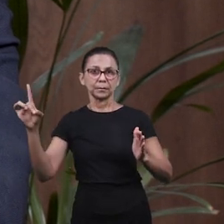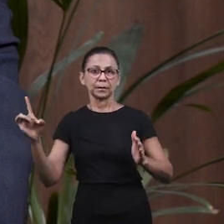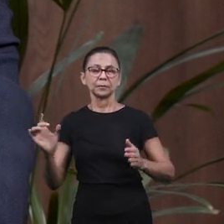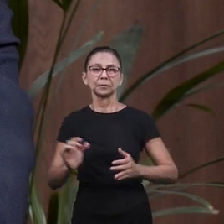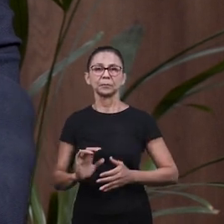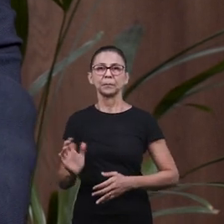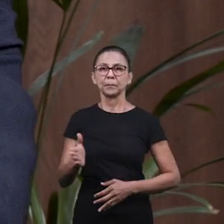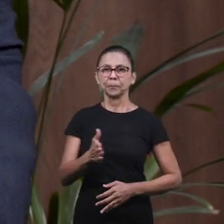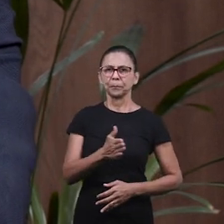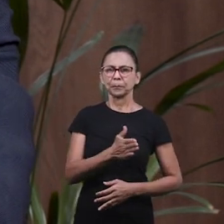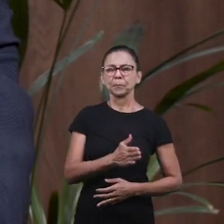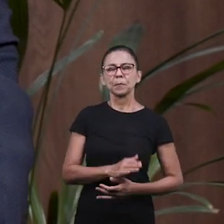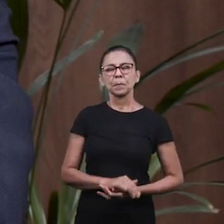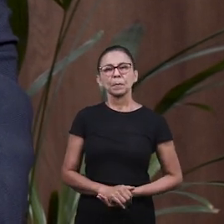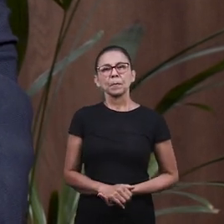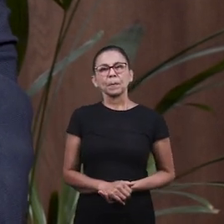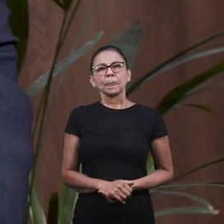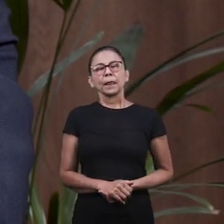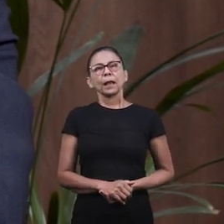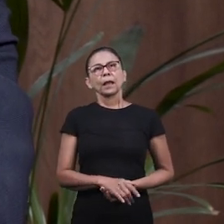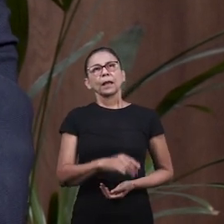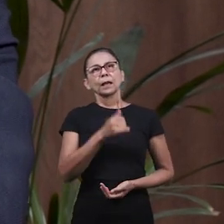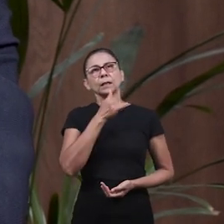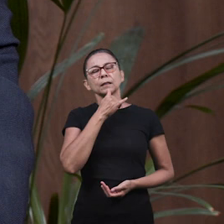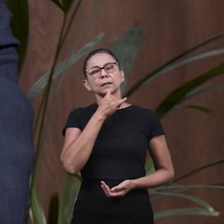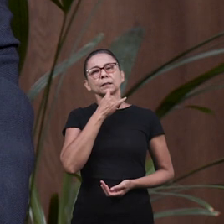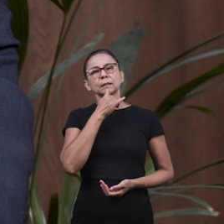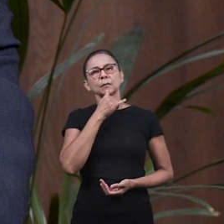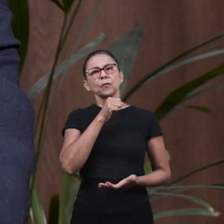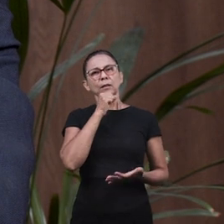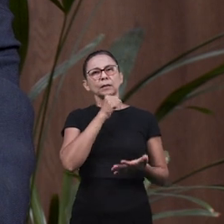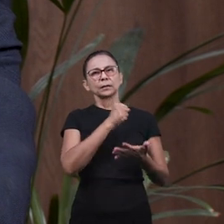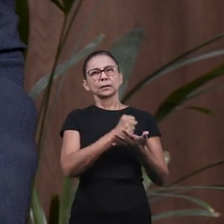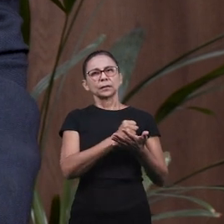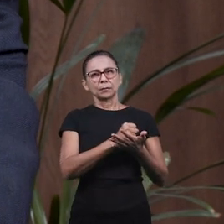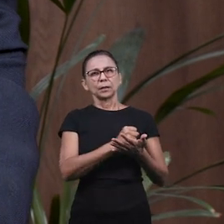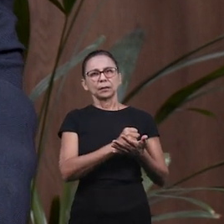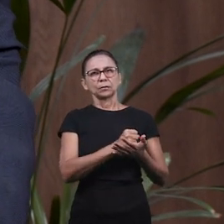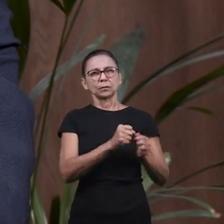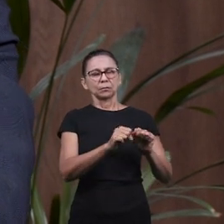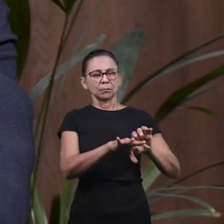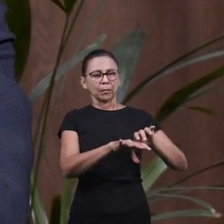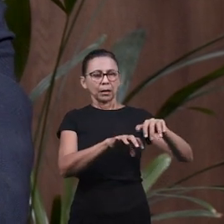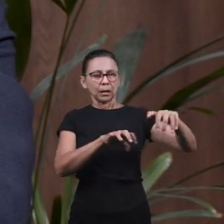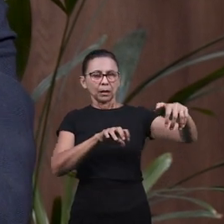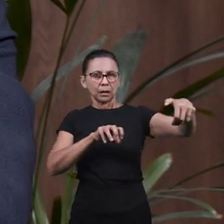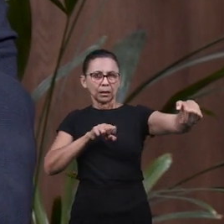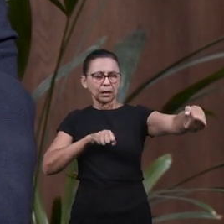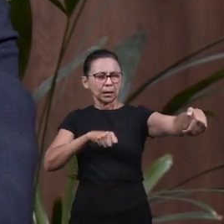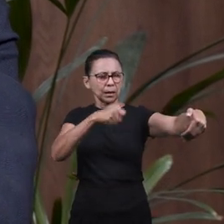Santo estava também atuando no Velho Testamento quando o Velho Testamento estava sendo escrito.